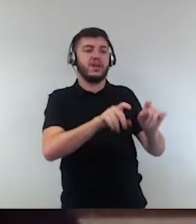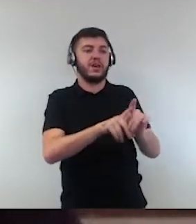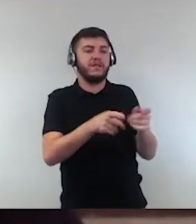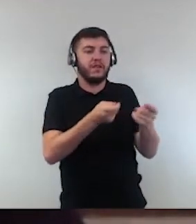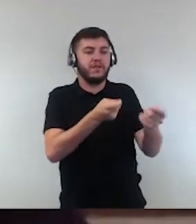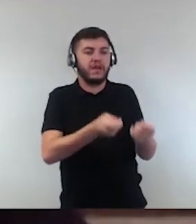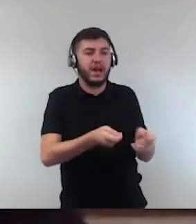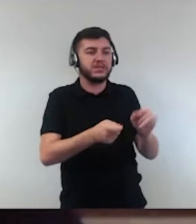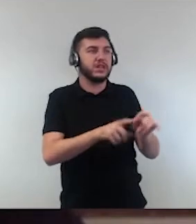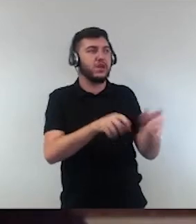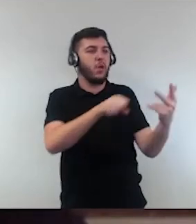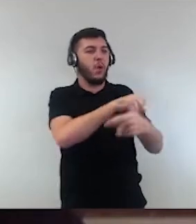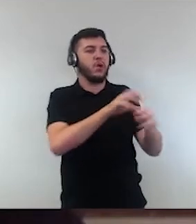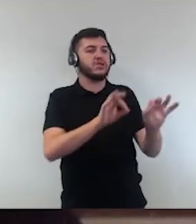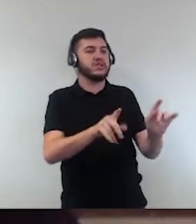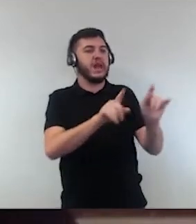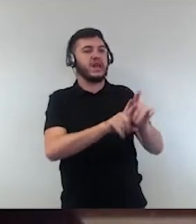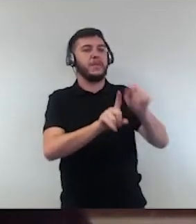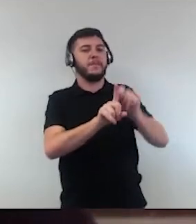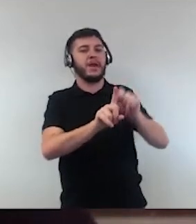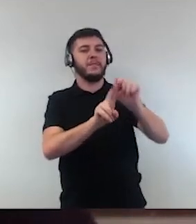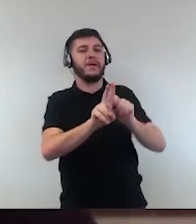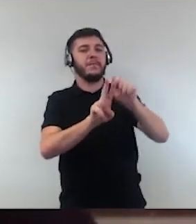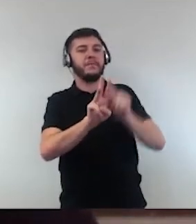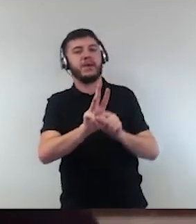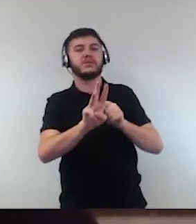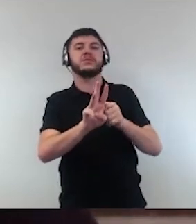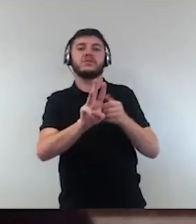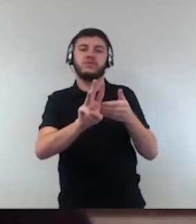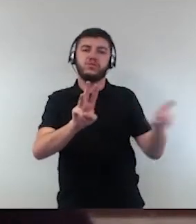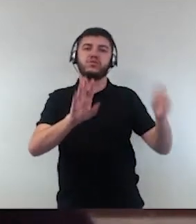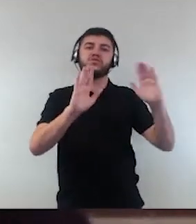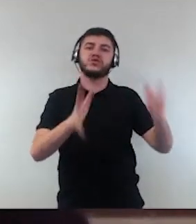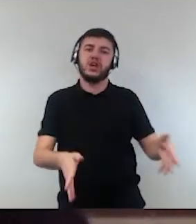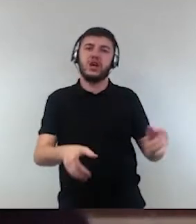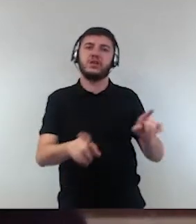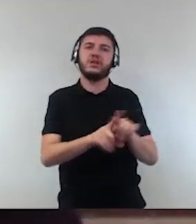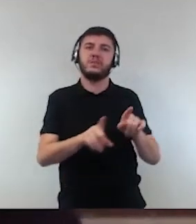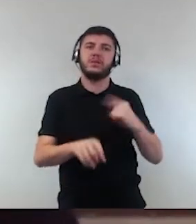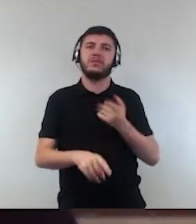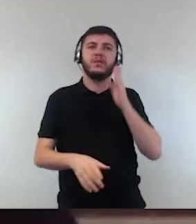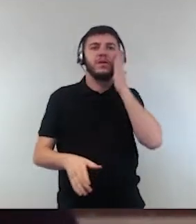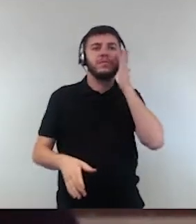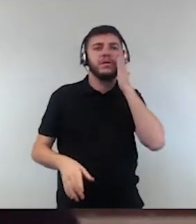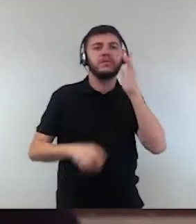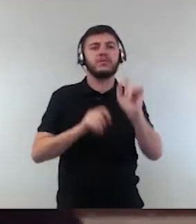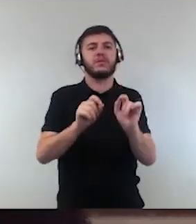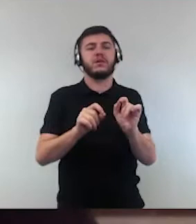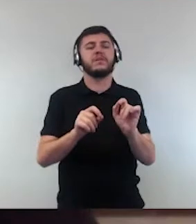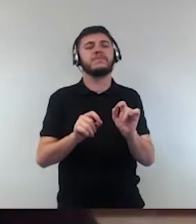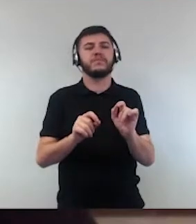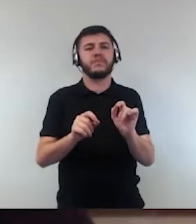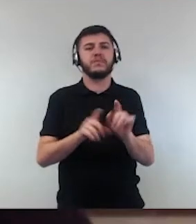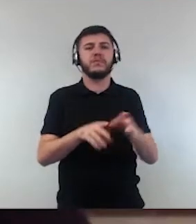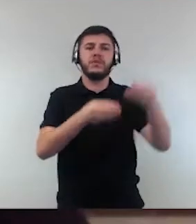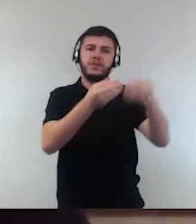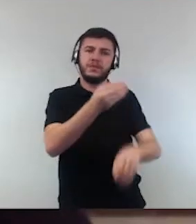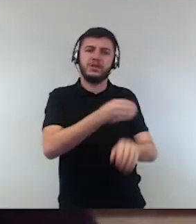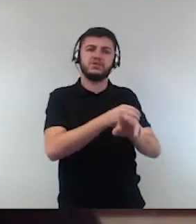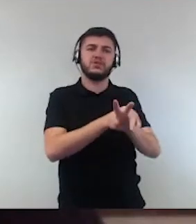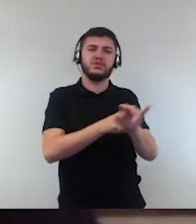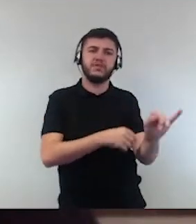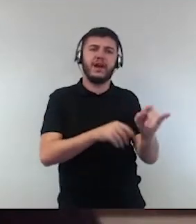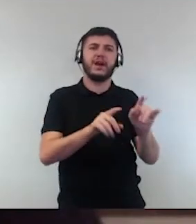durante 3 meses. É óbvio que isso, né, acaba acarretando um prejuízo de receita das